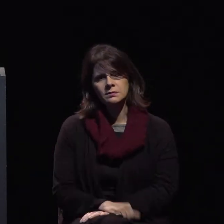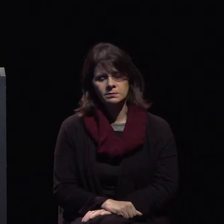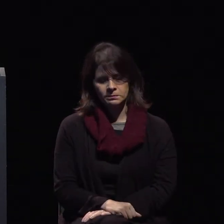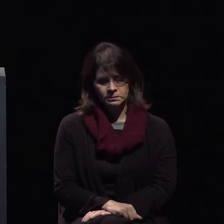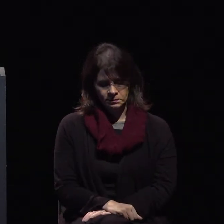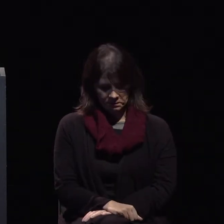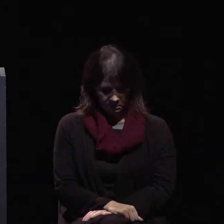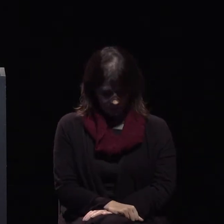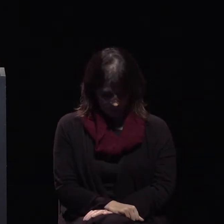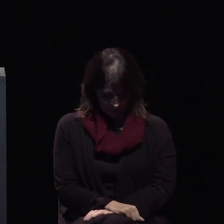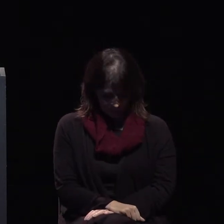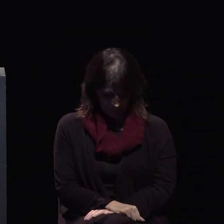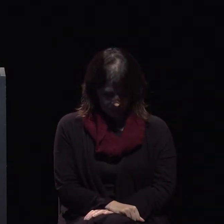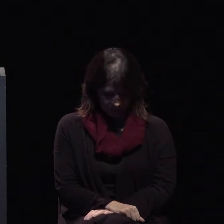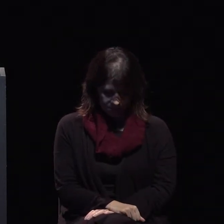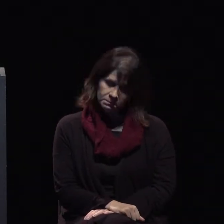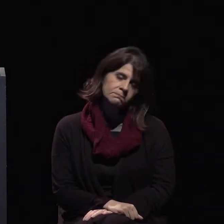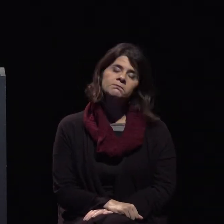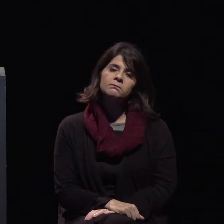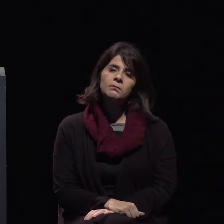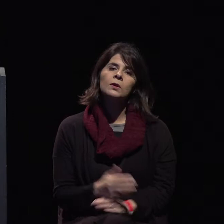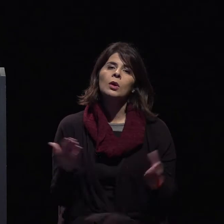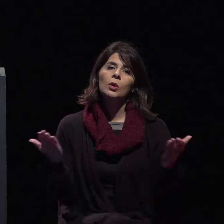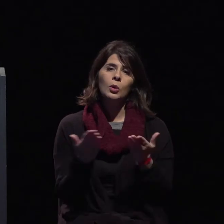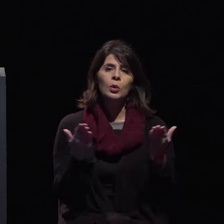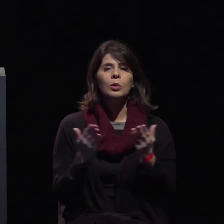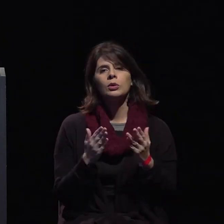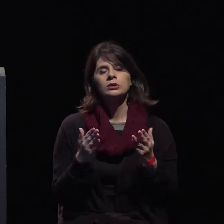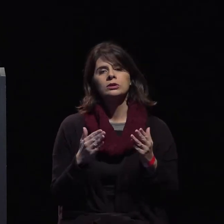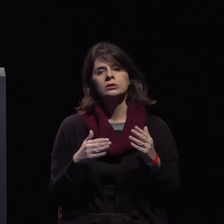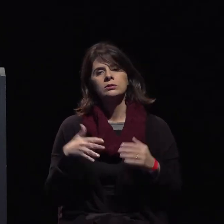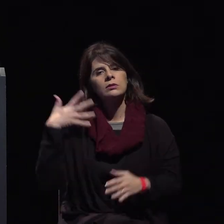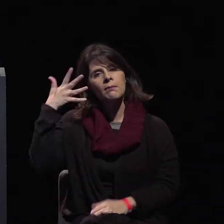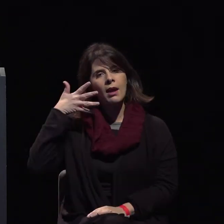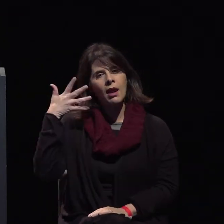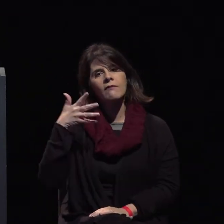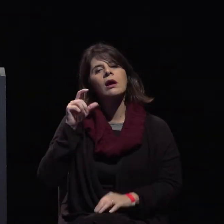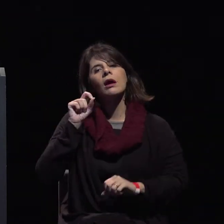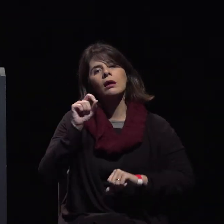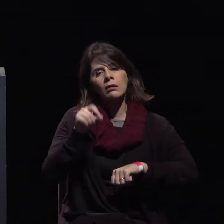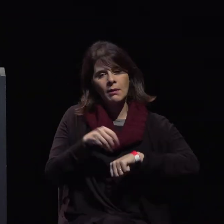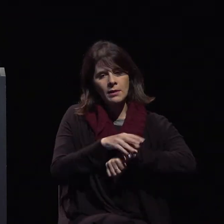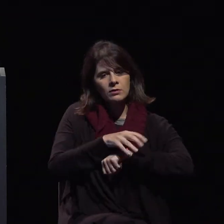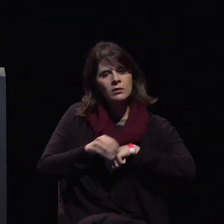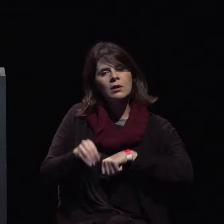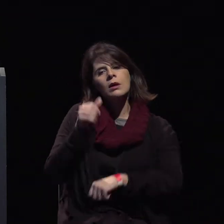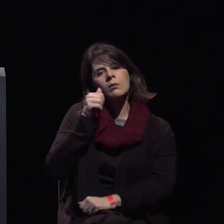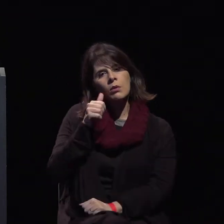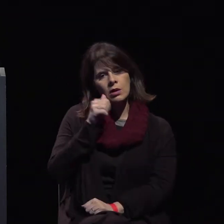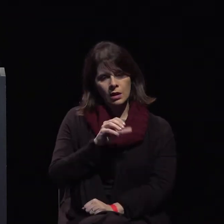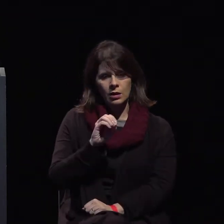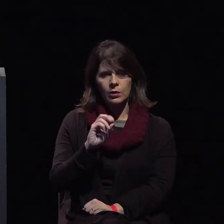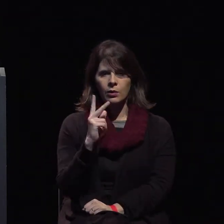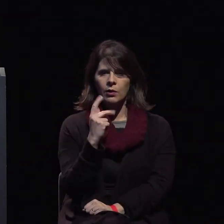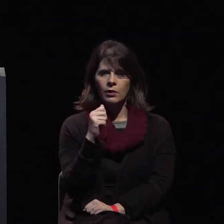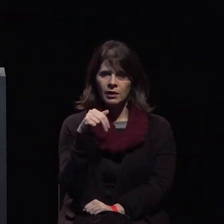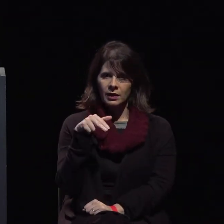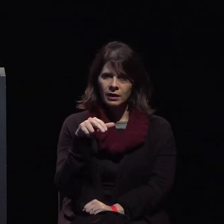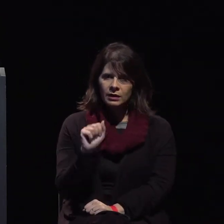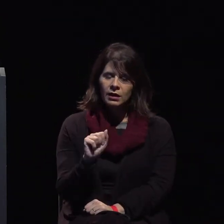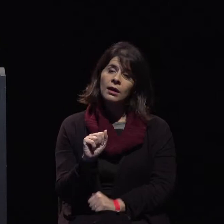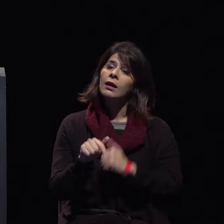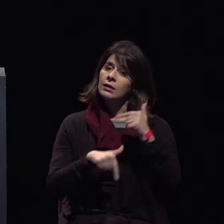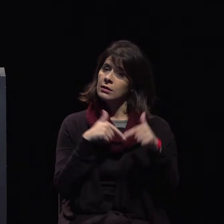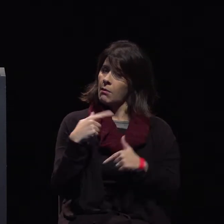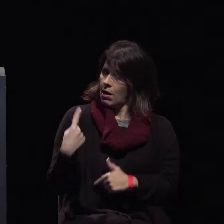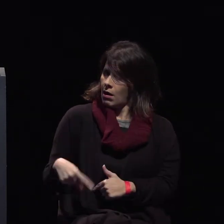mesa. Essa mesa vai ser mediada pela Ohana. A Ohana trabalha aqui no